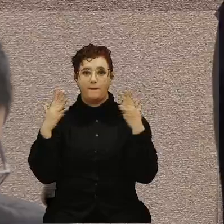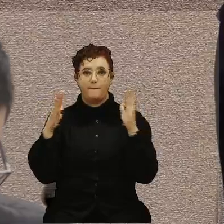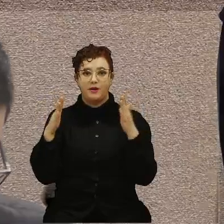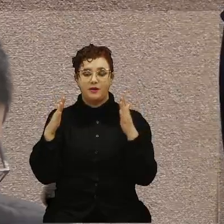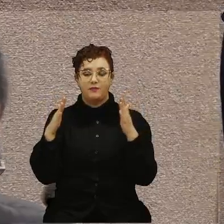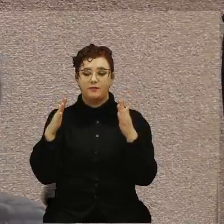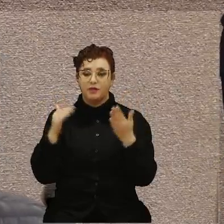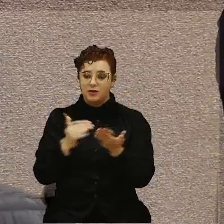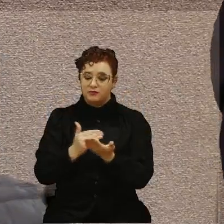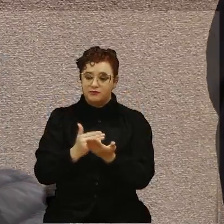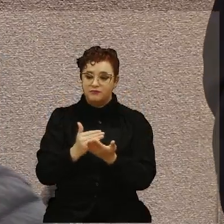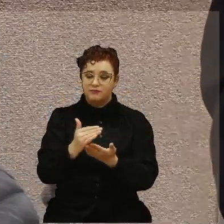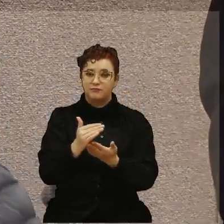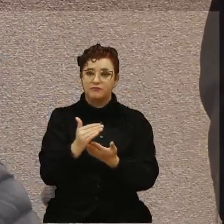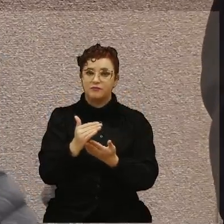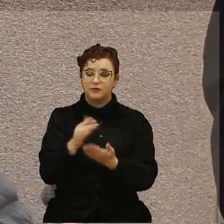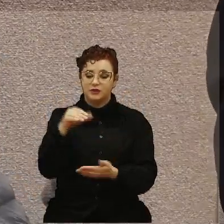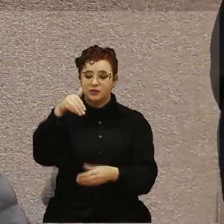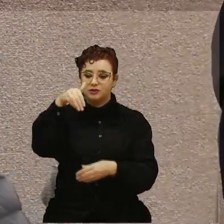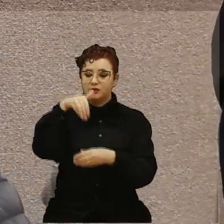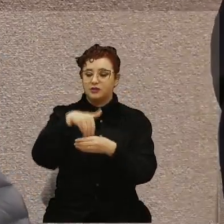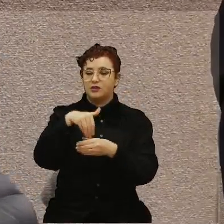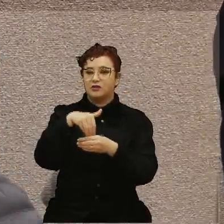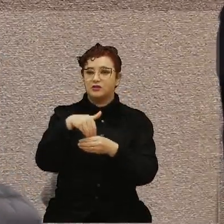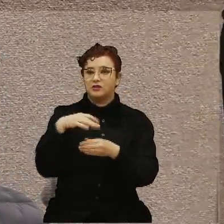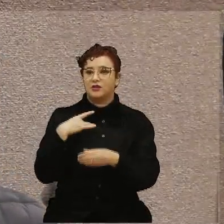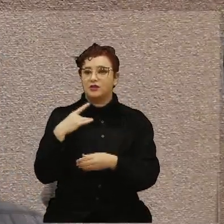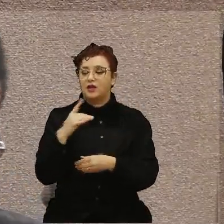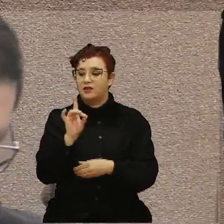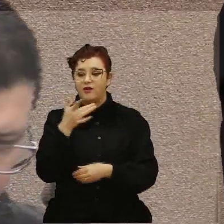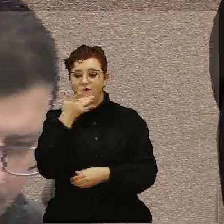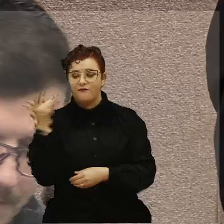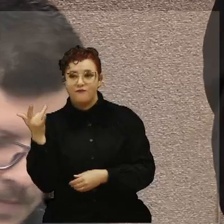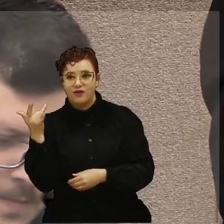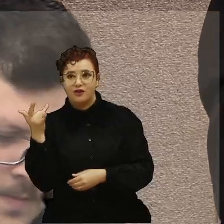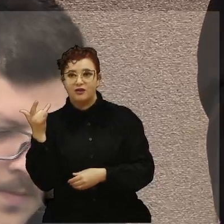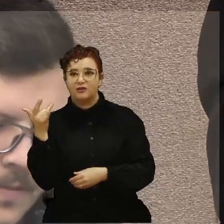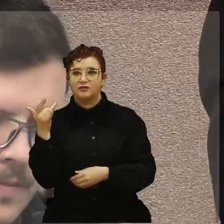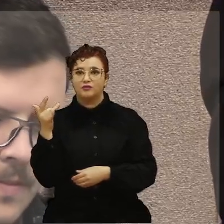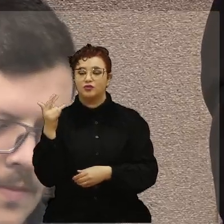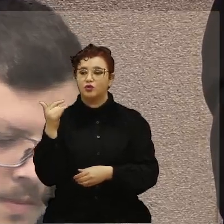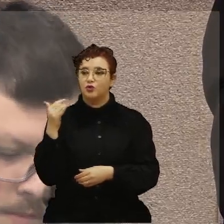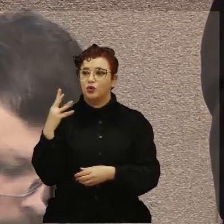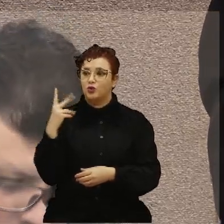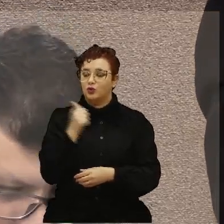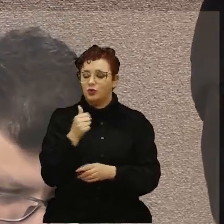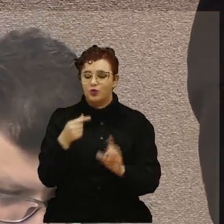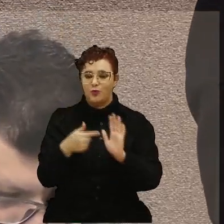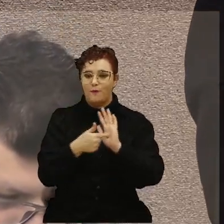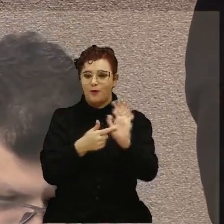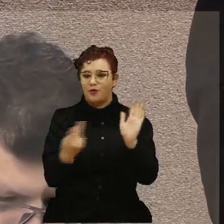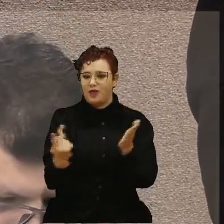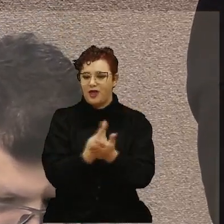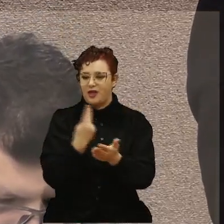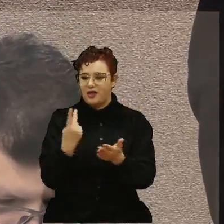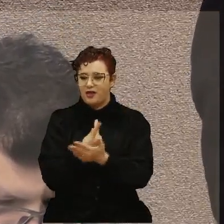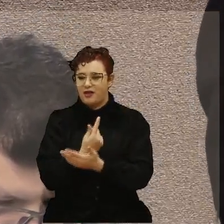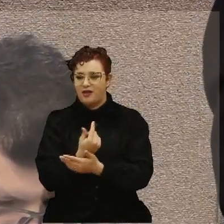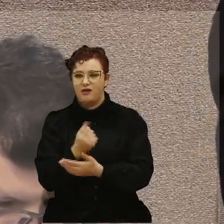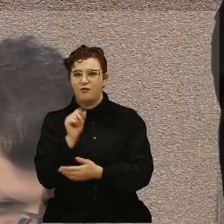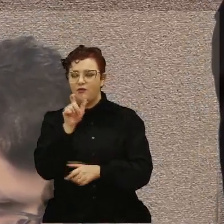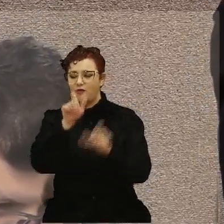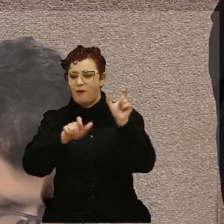esse passo de se candidatar. Não é fácil, né? Todo mundo vai apontar os erros, vai ver quem são